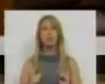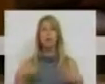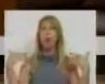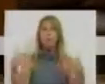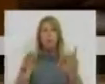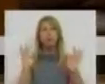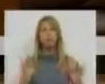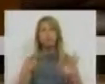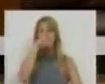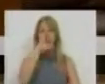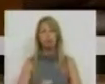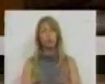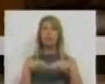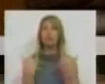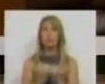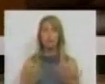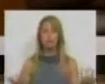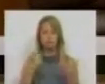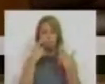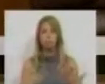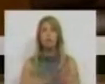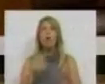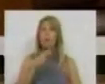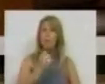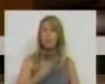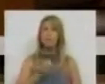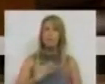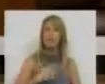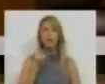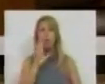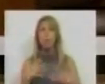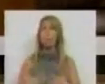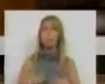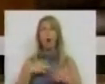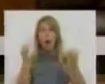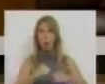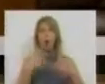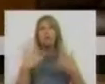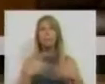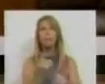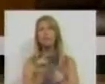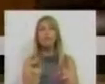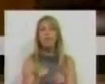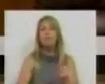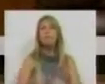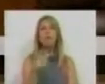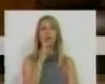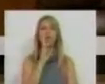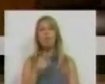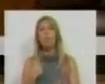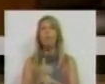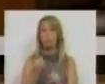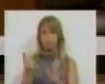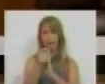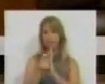abandono completo do Estado Social. PSD e CDS não questionam o Tratado Orçamental porque esta é a sua melhor desculpa para a sua verdadeira